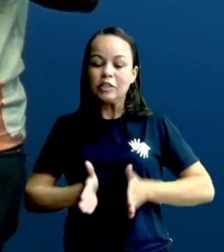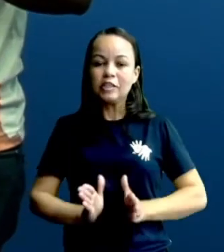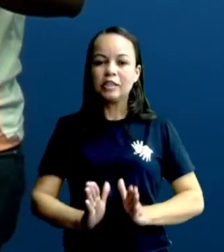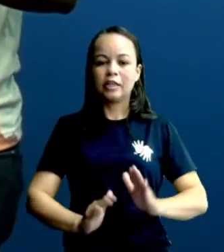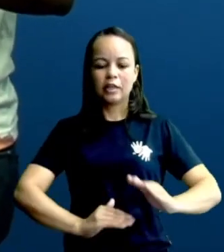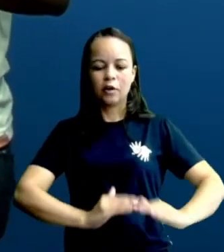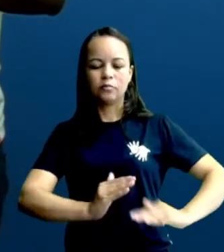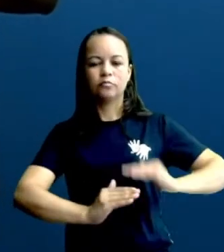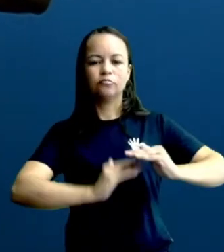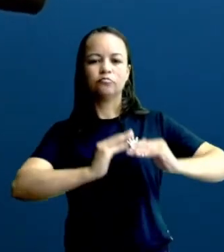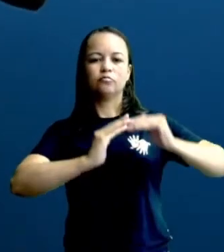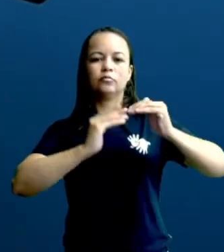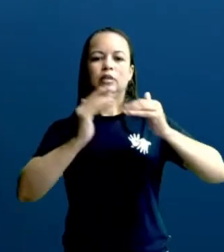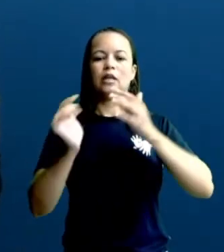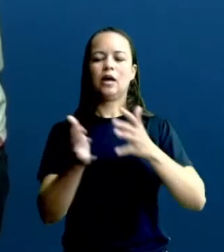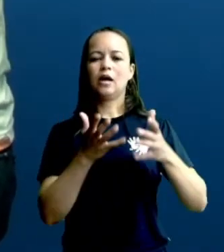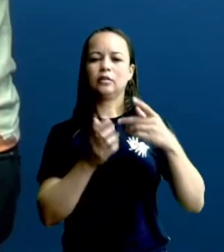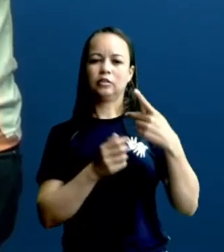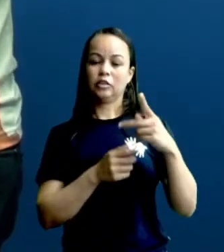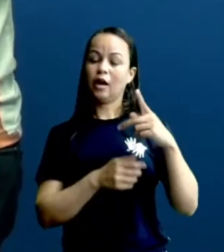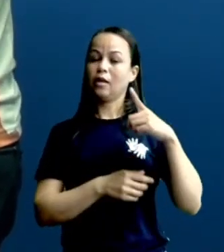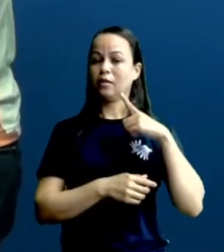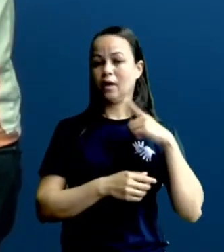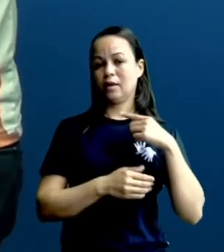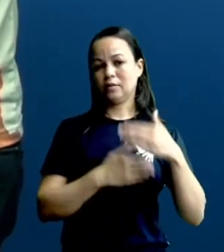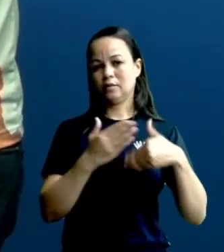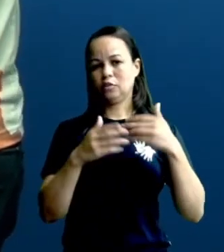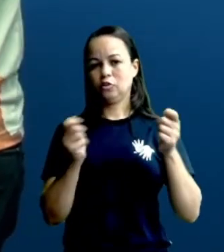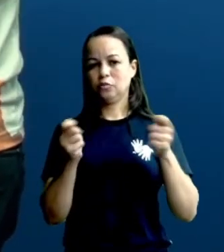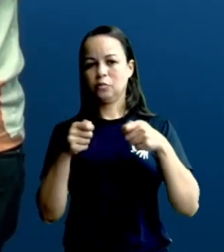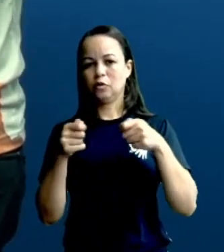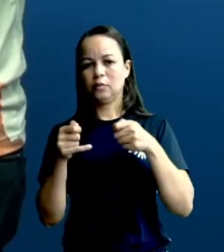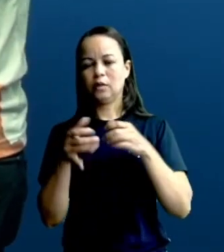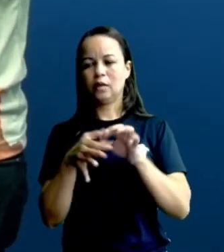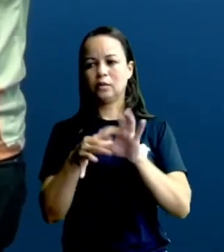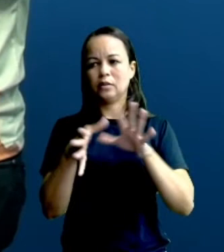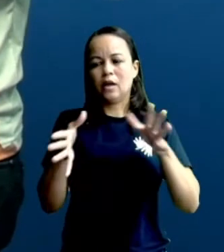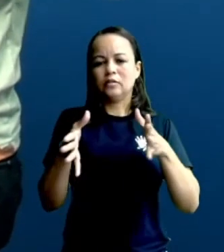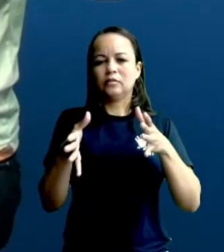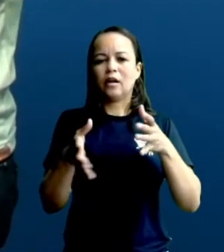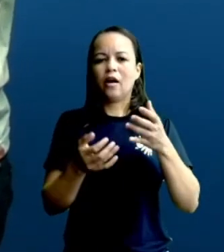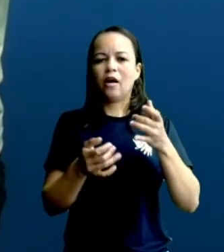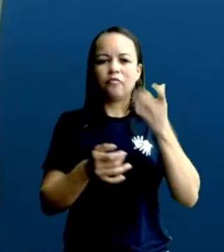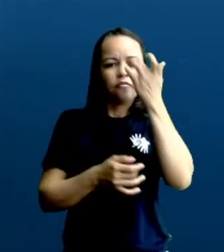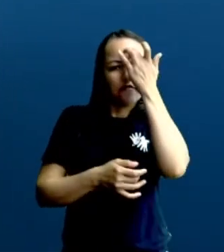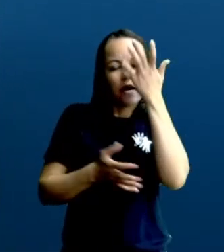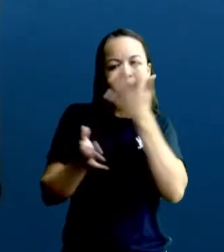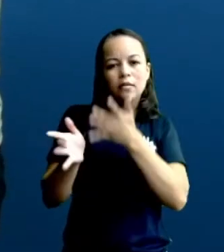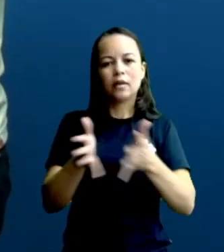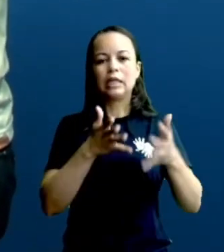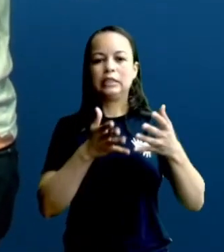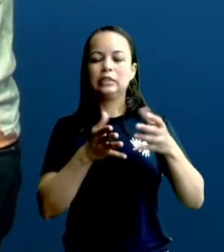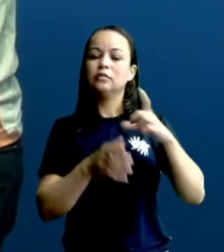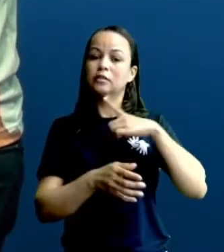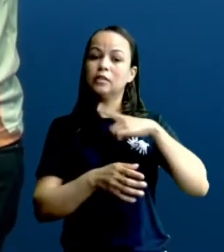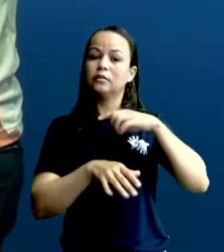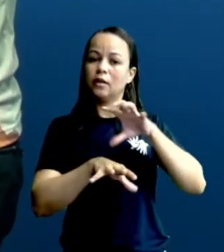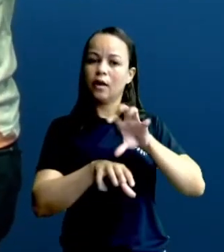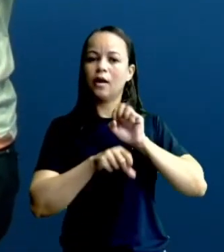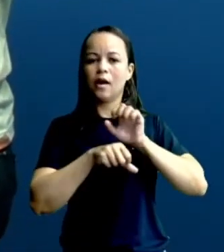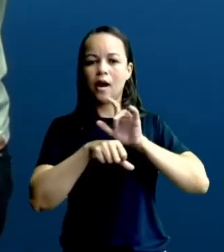que já tem no seu material genético, essa disponibilidade, essa abertura, essa facilidade de se adquirir essa